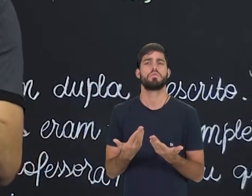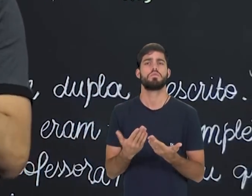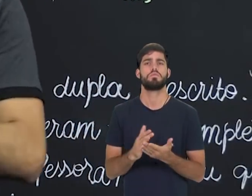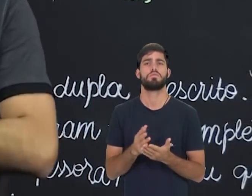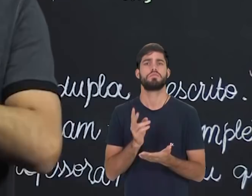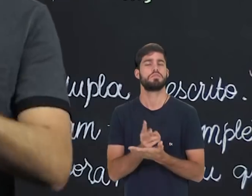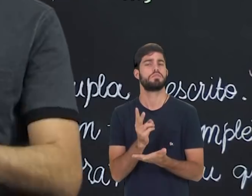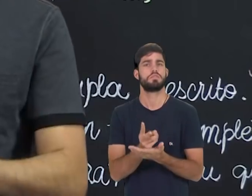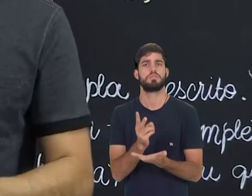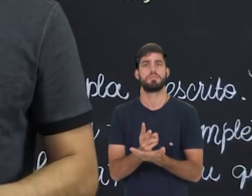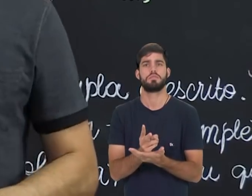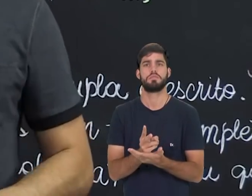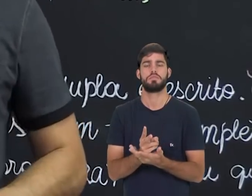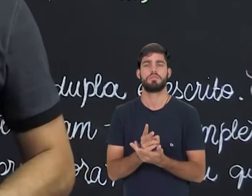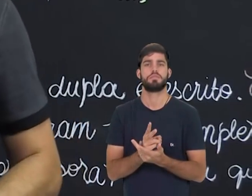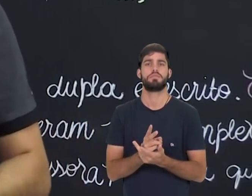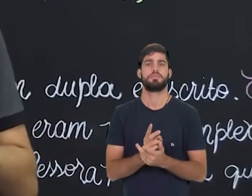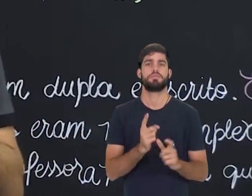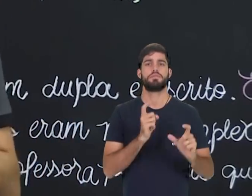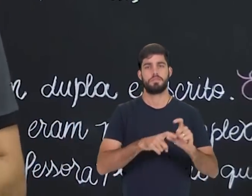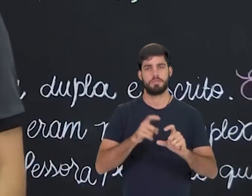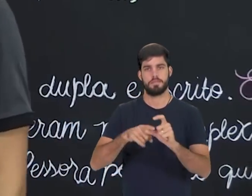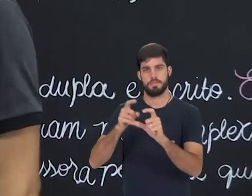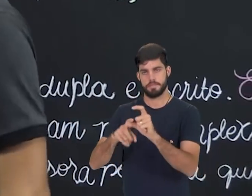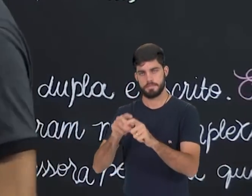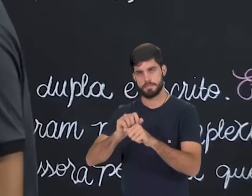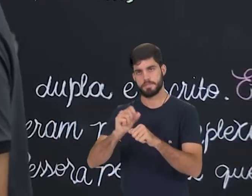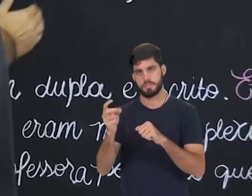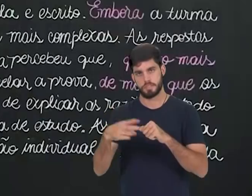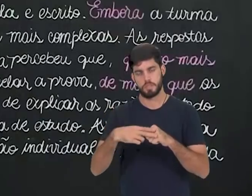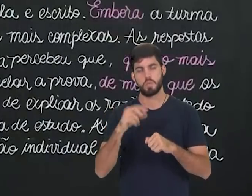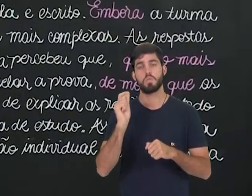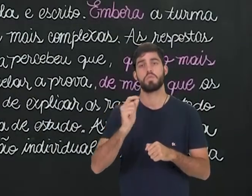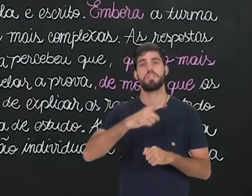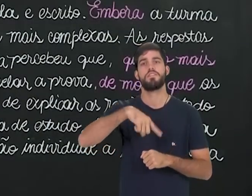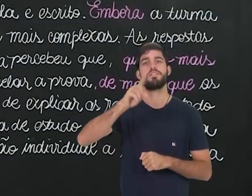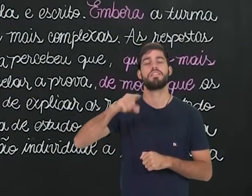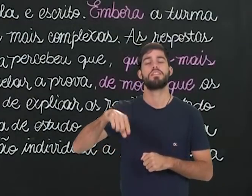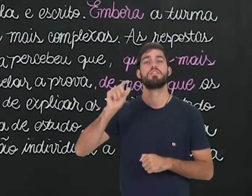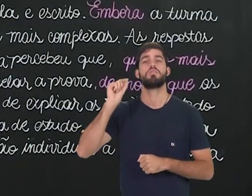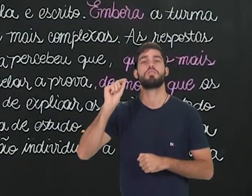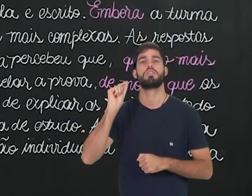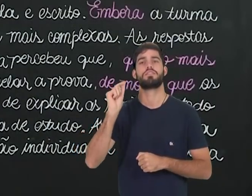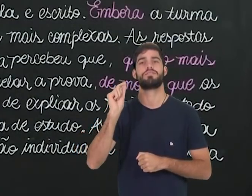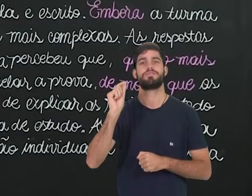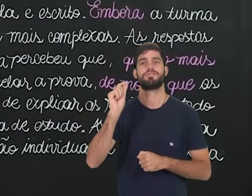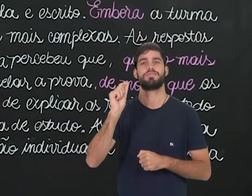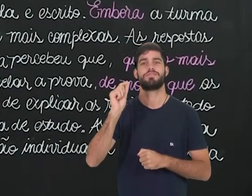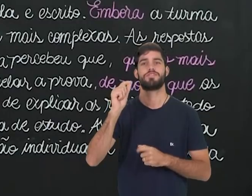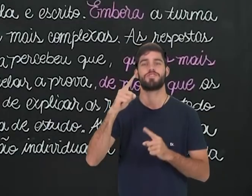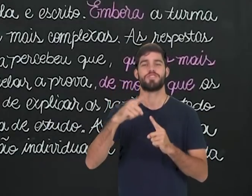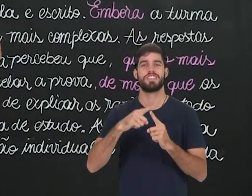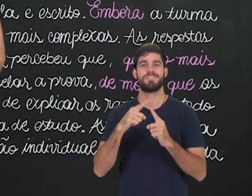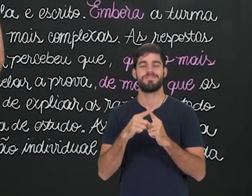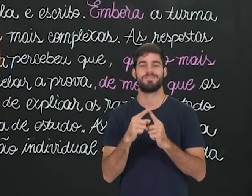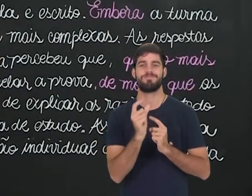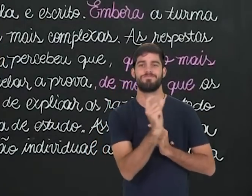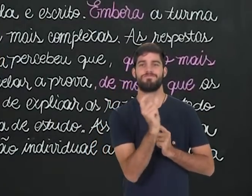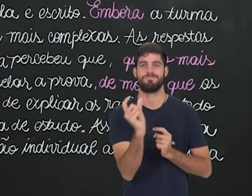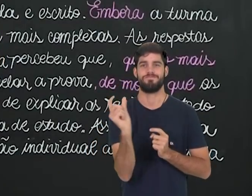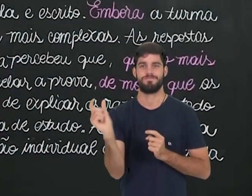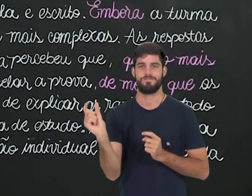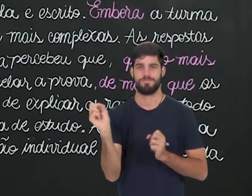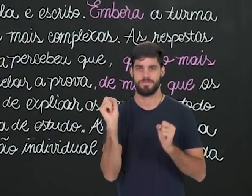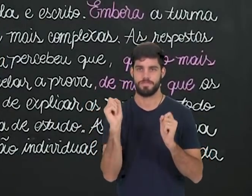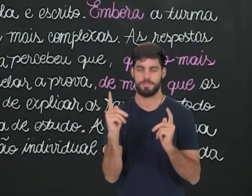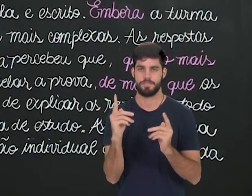vão ser sempre as mesmas. Subordinada adverbial. O que vai variar são os subtipos, a depender da